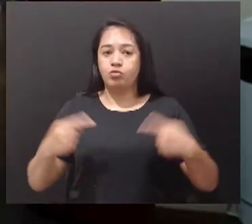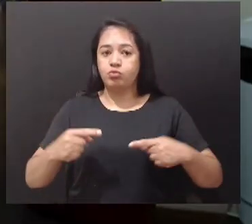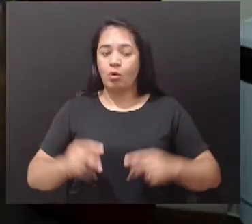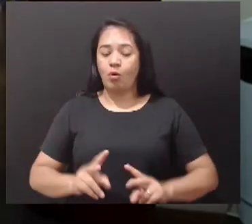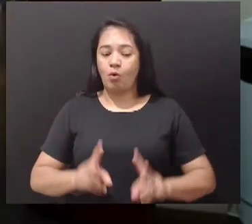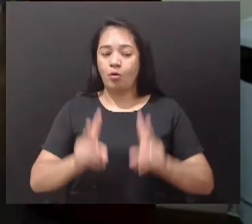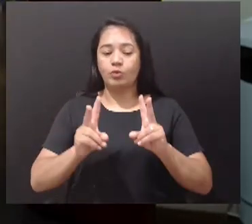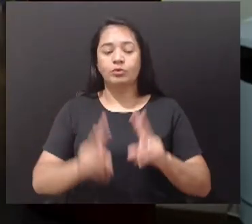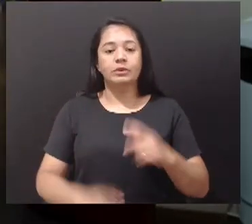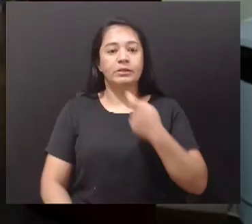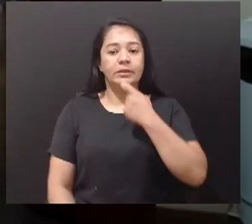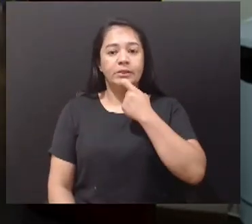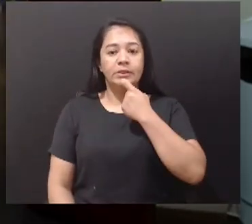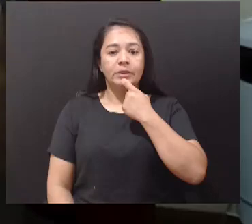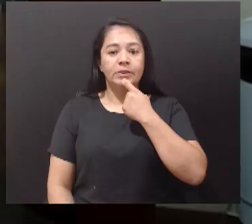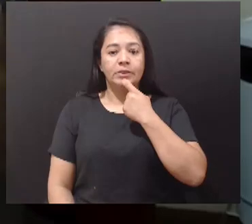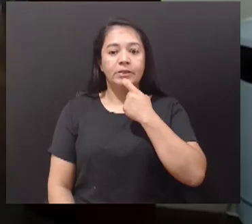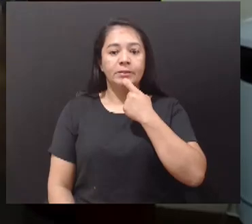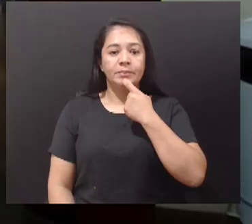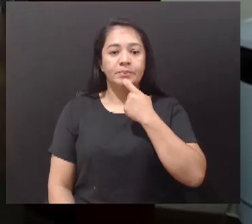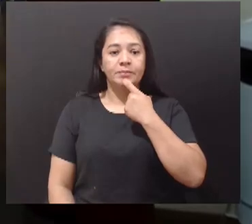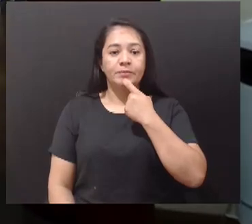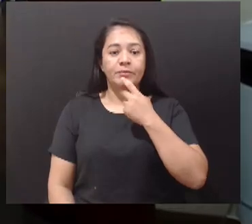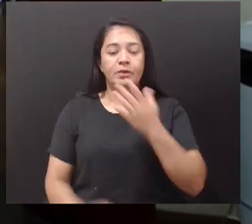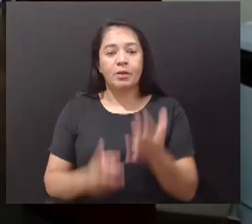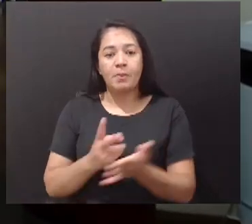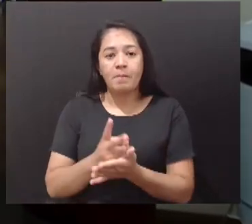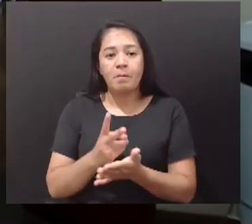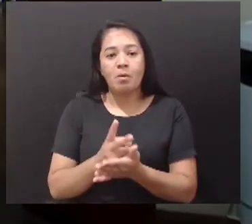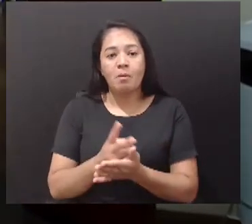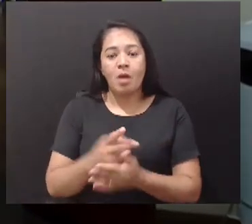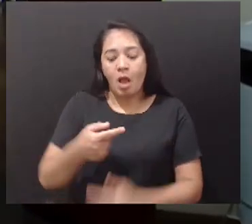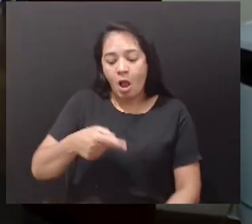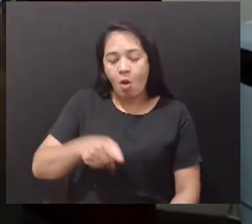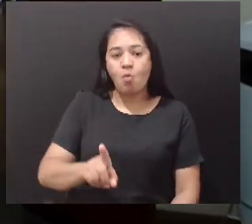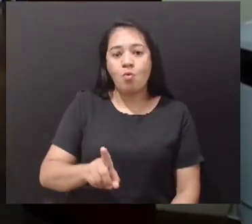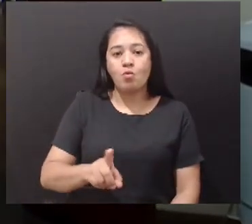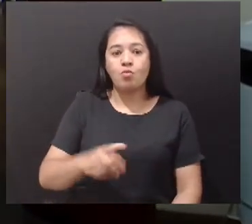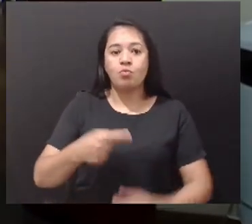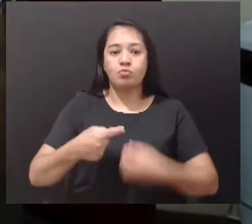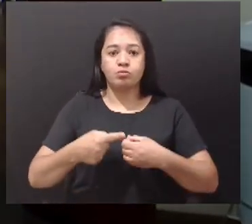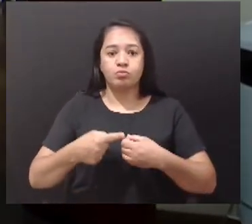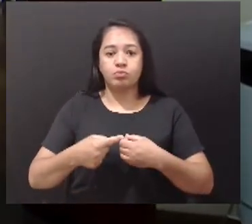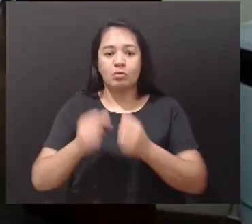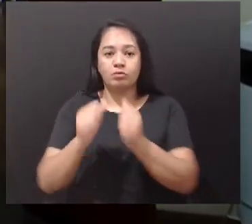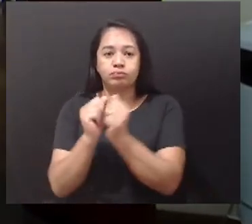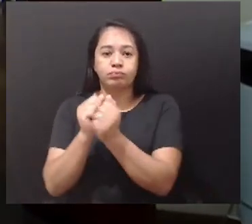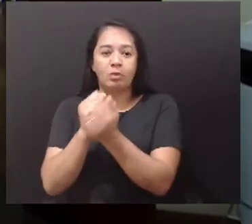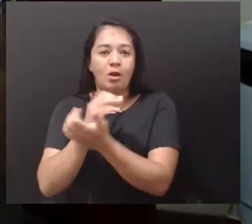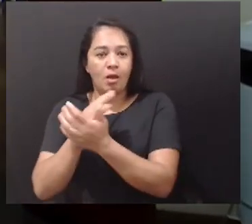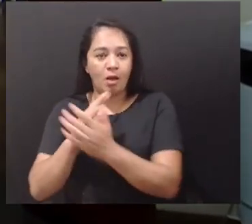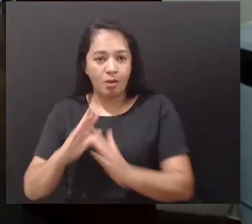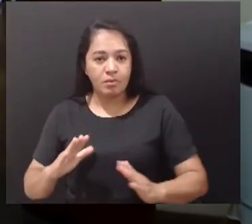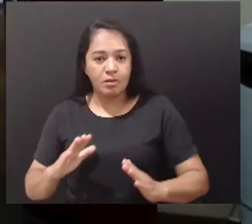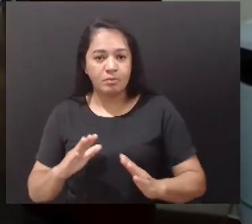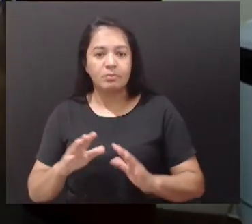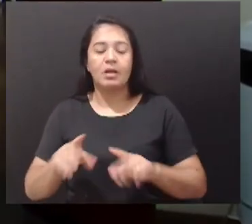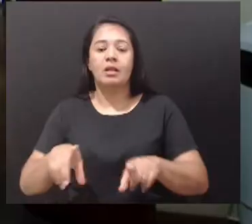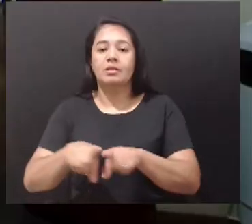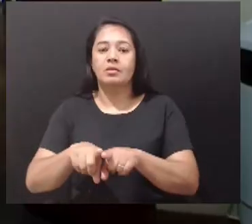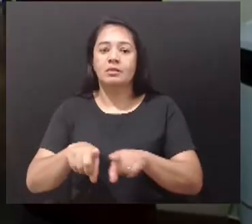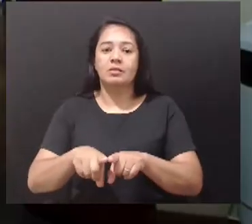Campinas, apesar de ter sido a última cidade a abolir a escravidão, ela também vem,